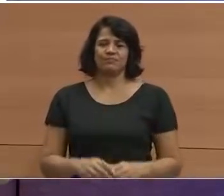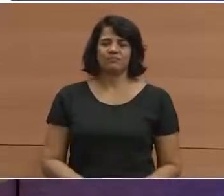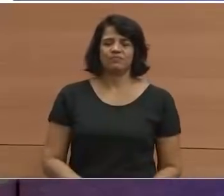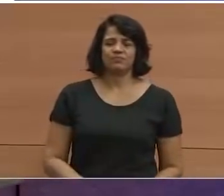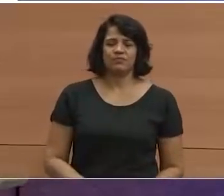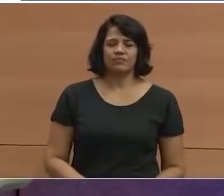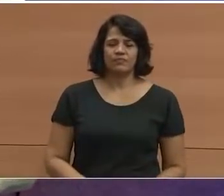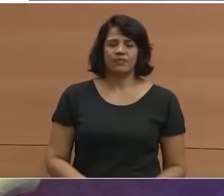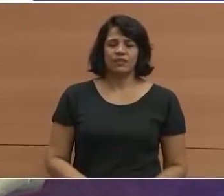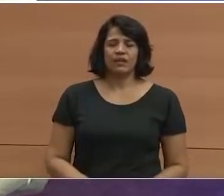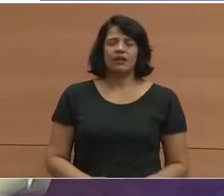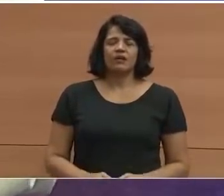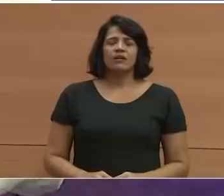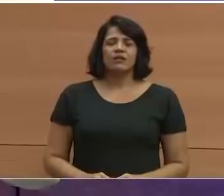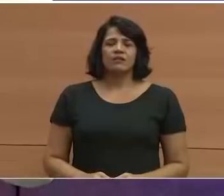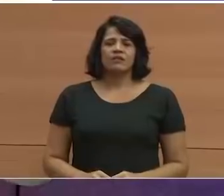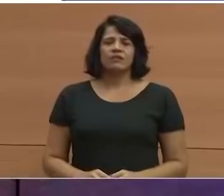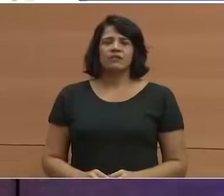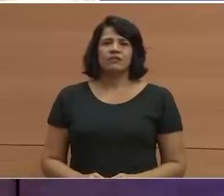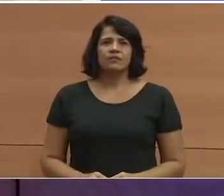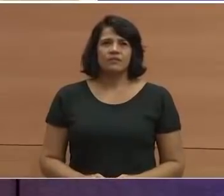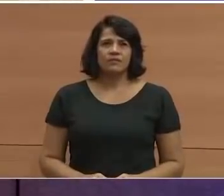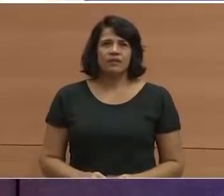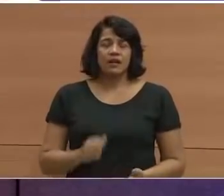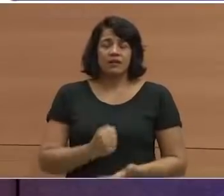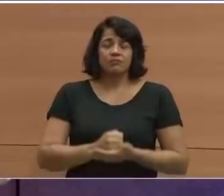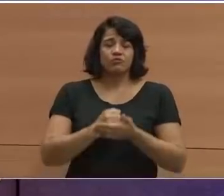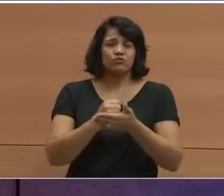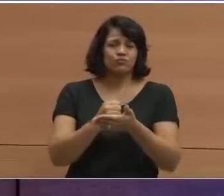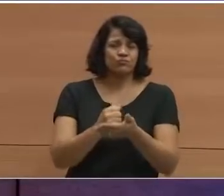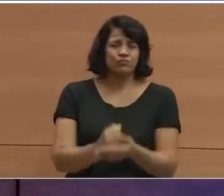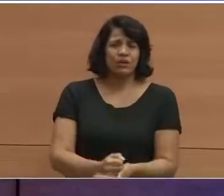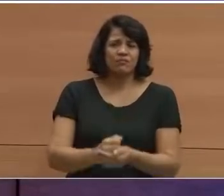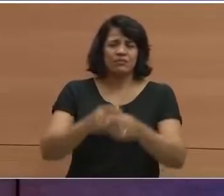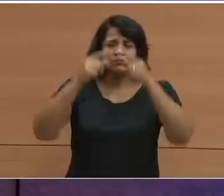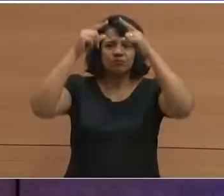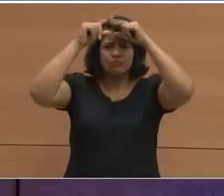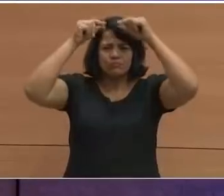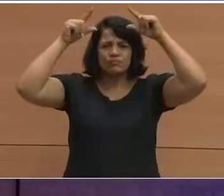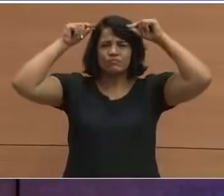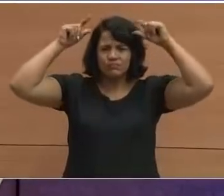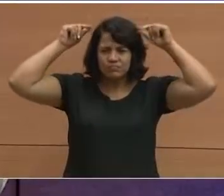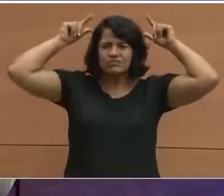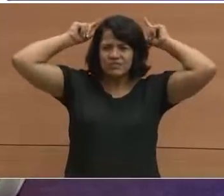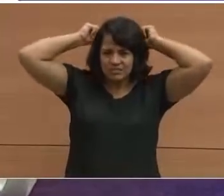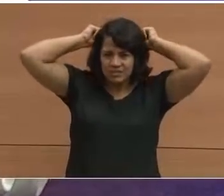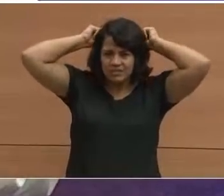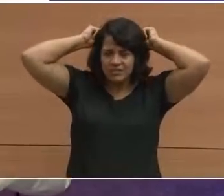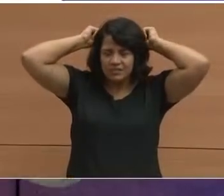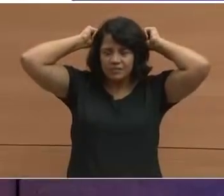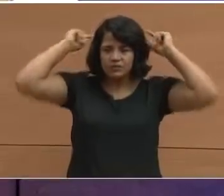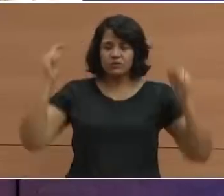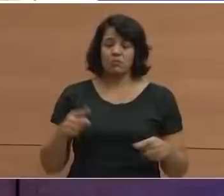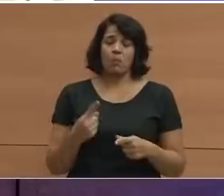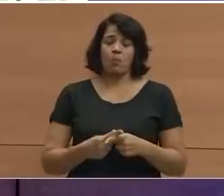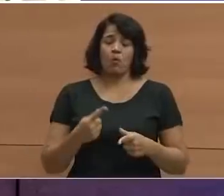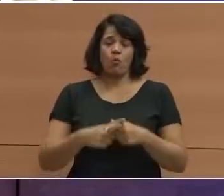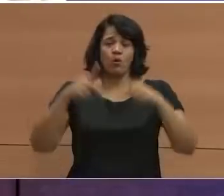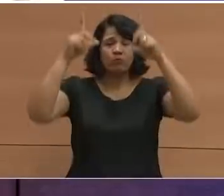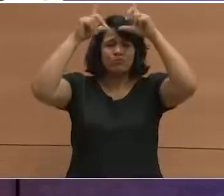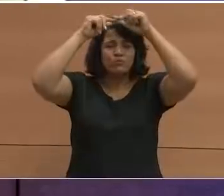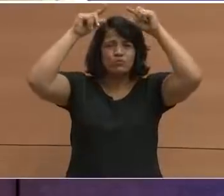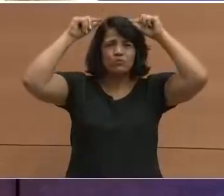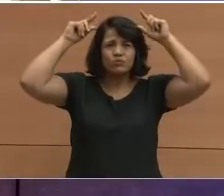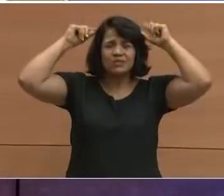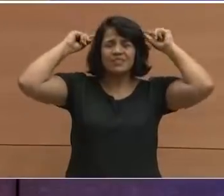Os gregos, eu já disse lá na instância, na conferência internacional, quando mostrei